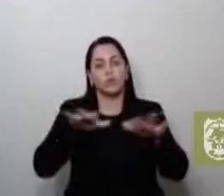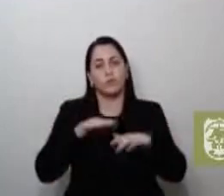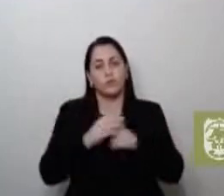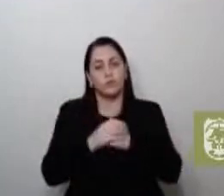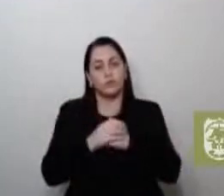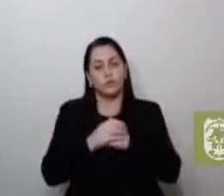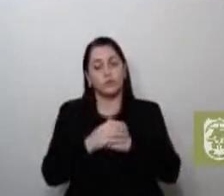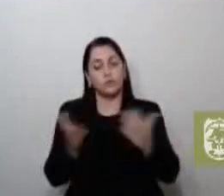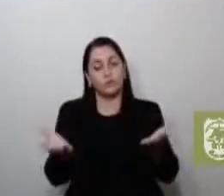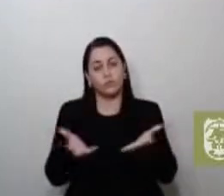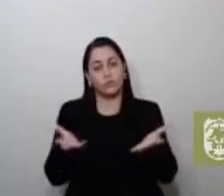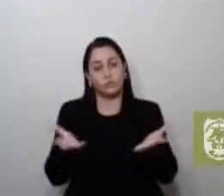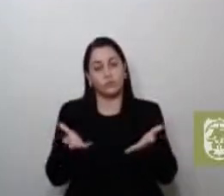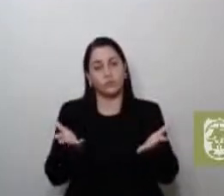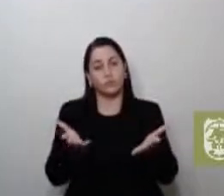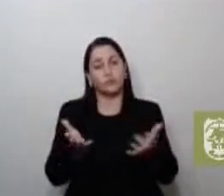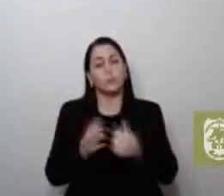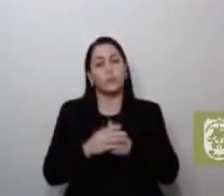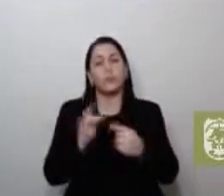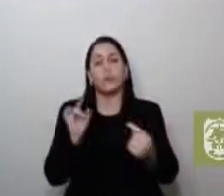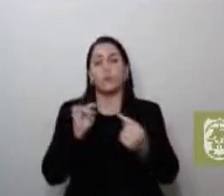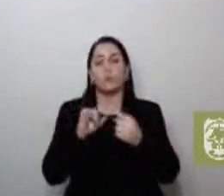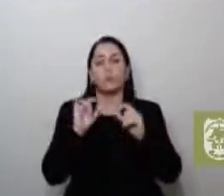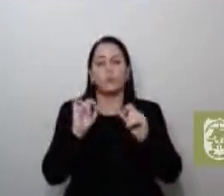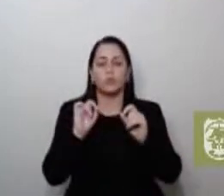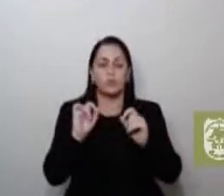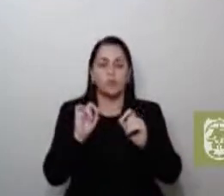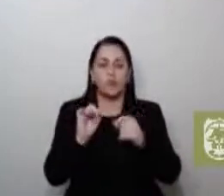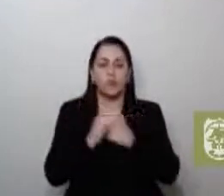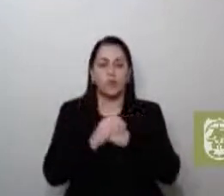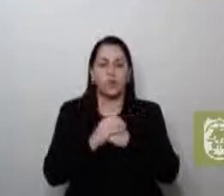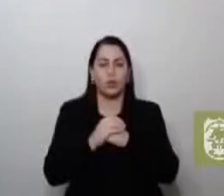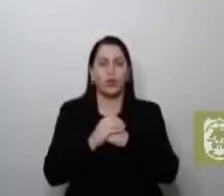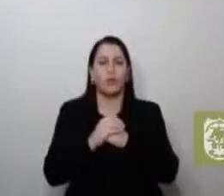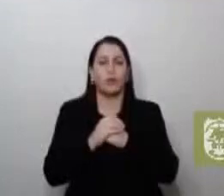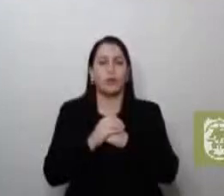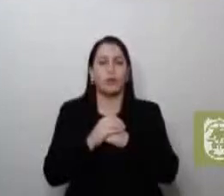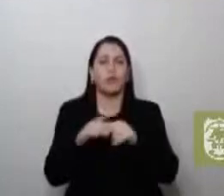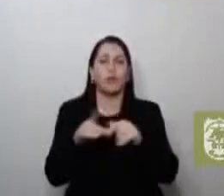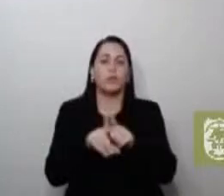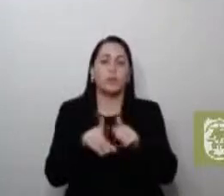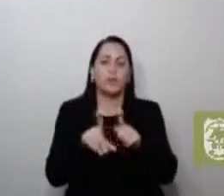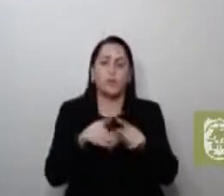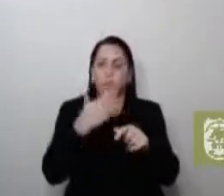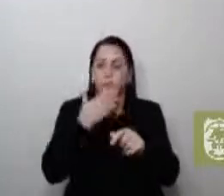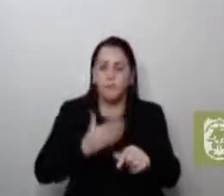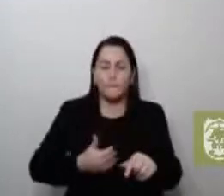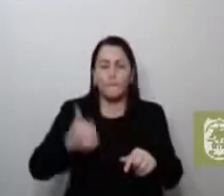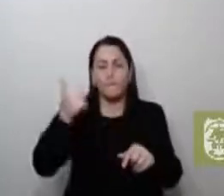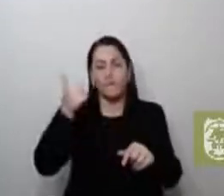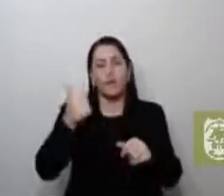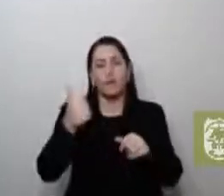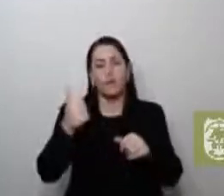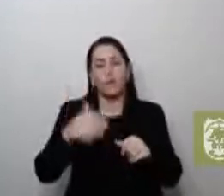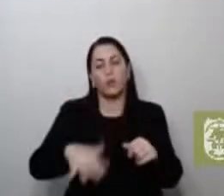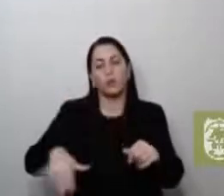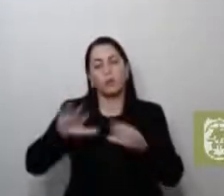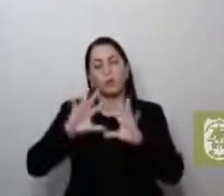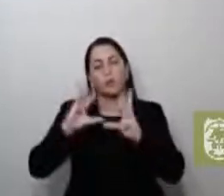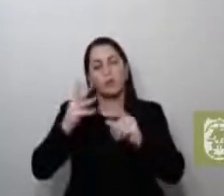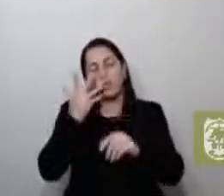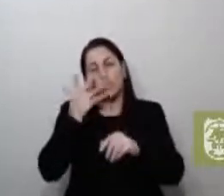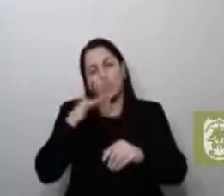presente caso, nossa pretensão é pautar e realizar o melhor interesse das crianças